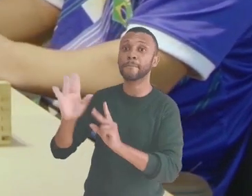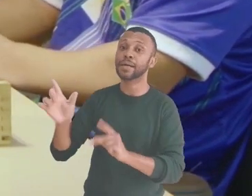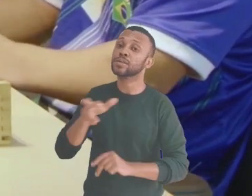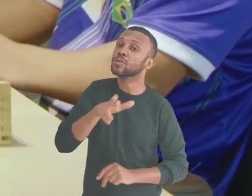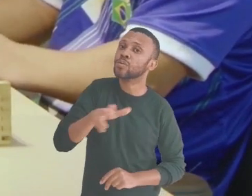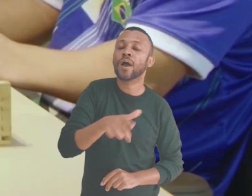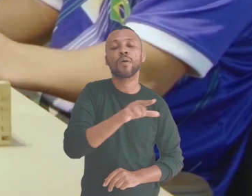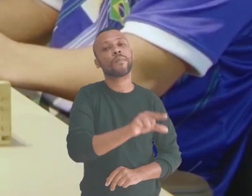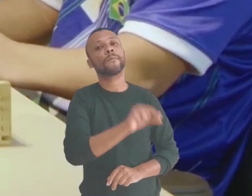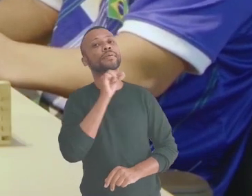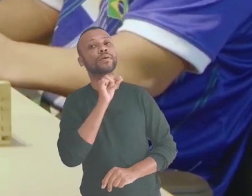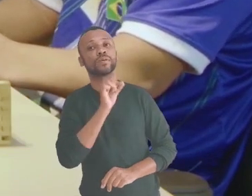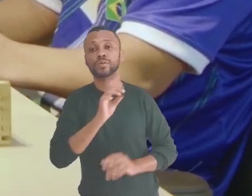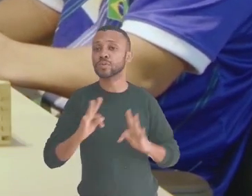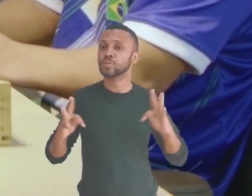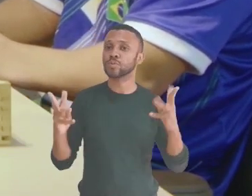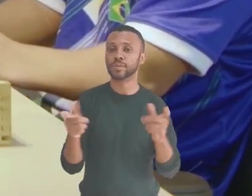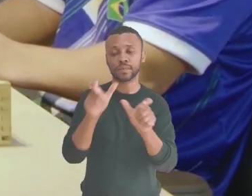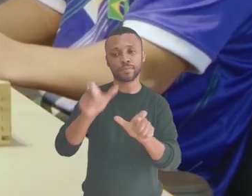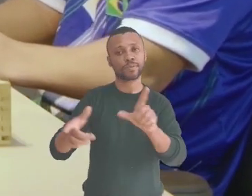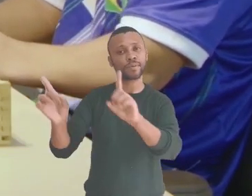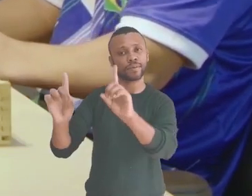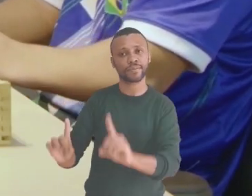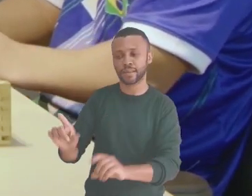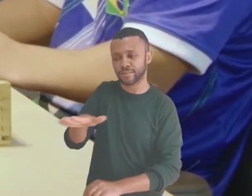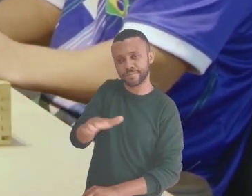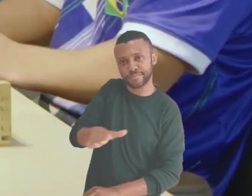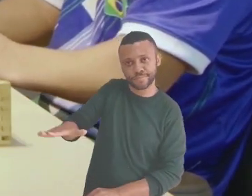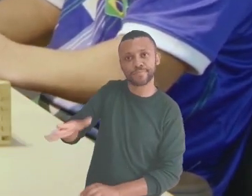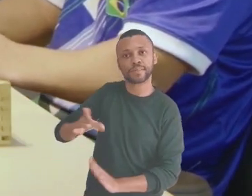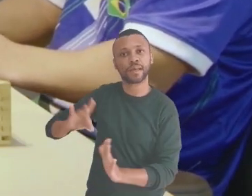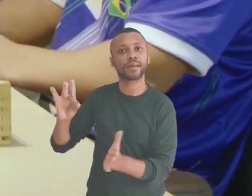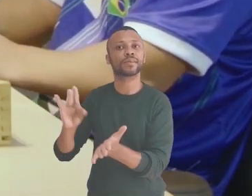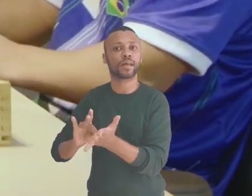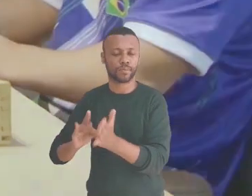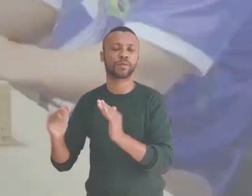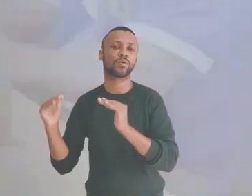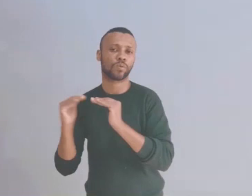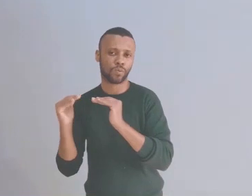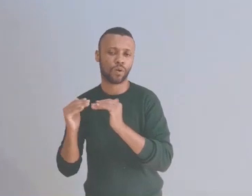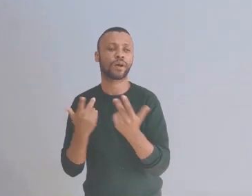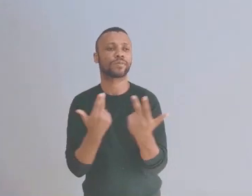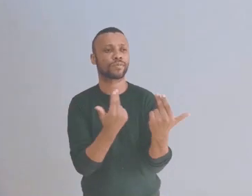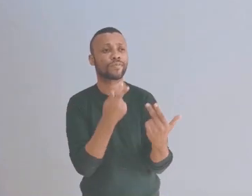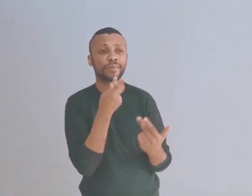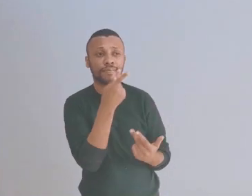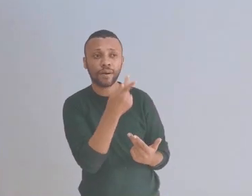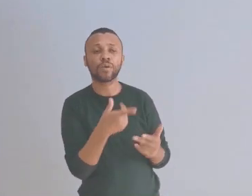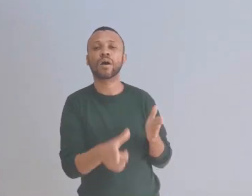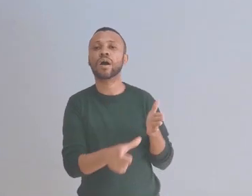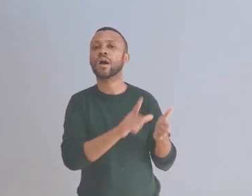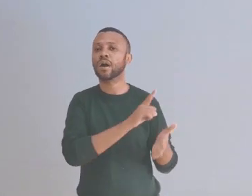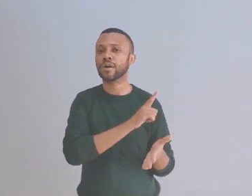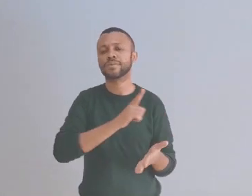pessoas que têm nanismo exatamente. Como você falou, amar os outros como eu vos amei. Eu fiz